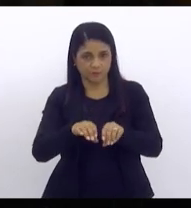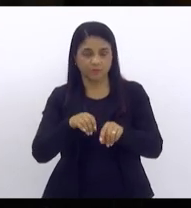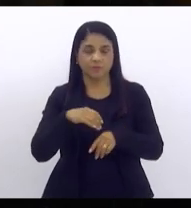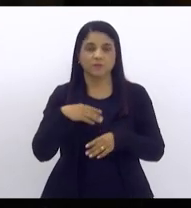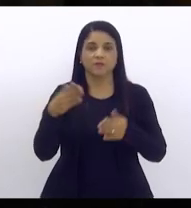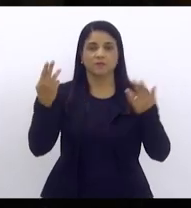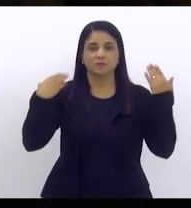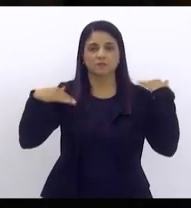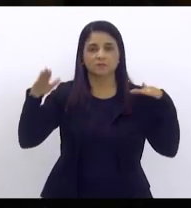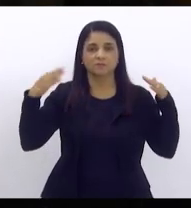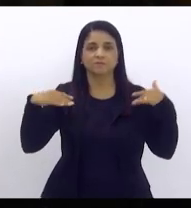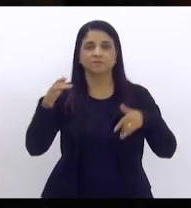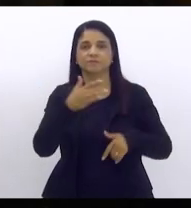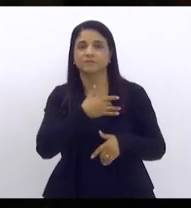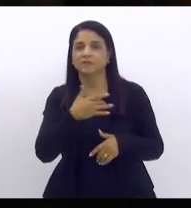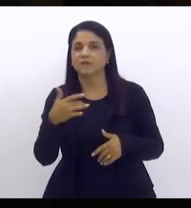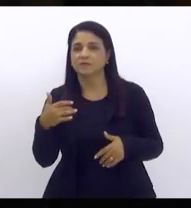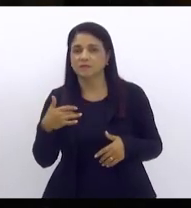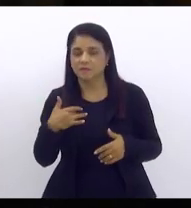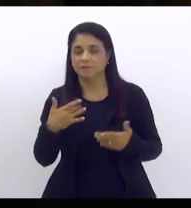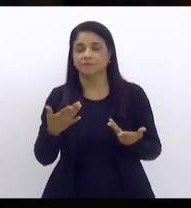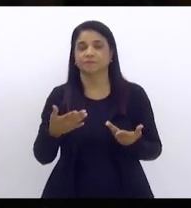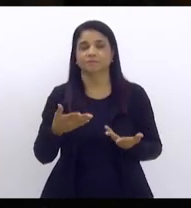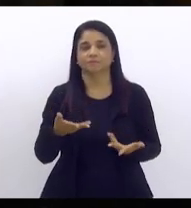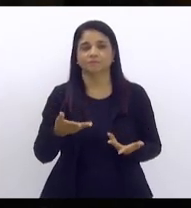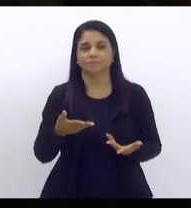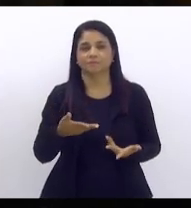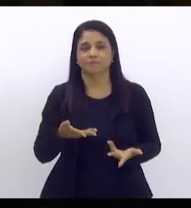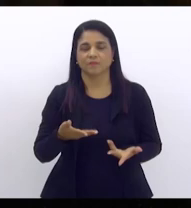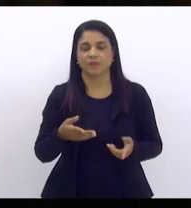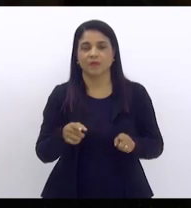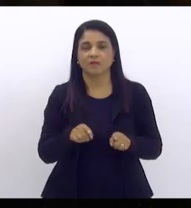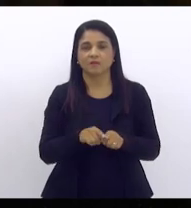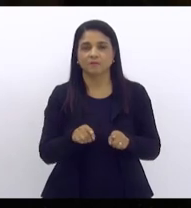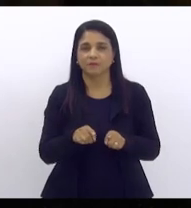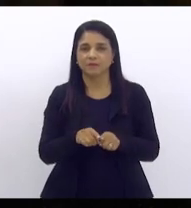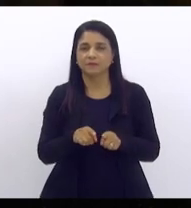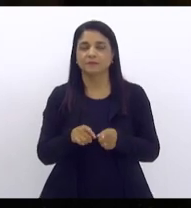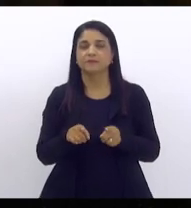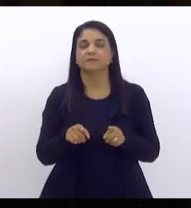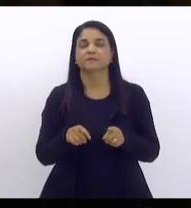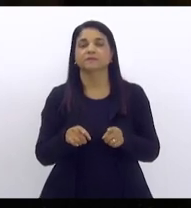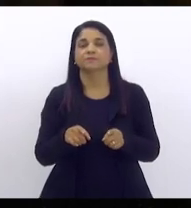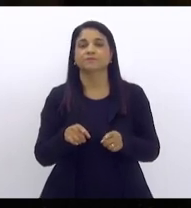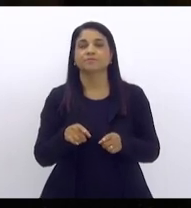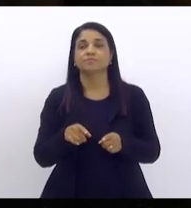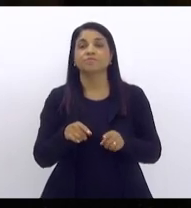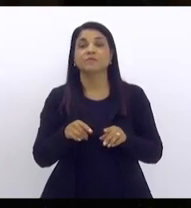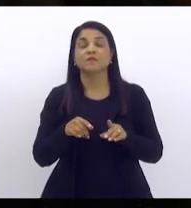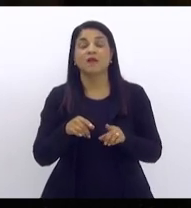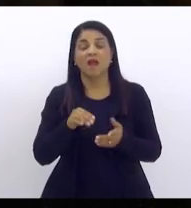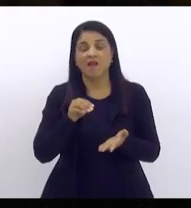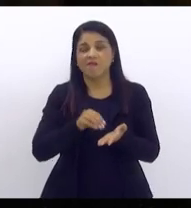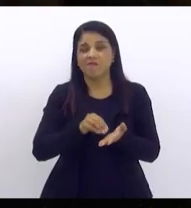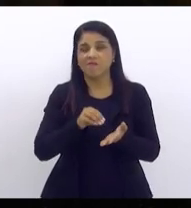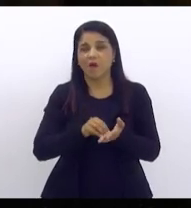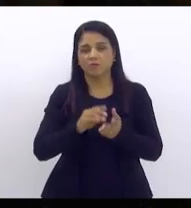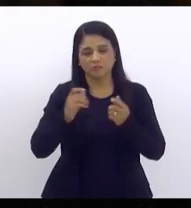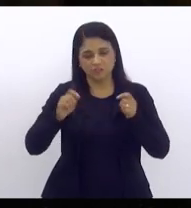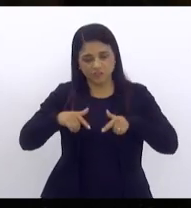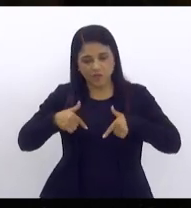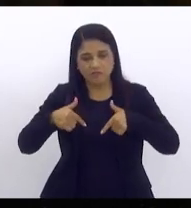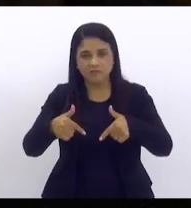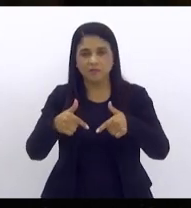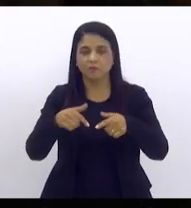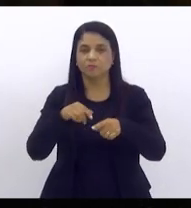lazer, e também a ineficácia do Estado em garantir acesso a